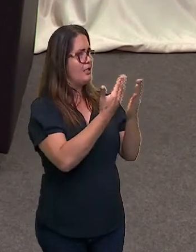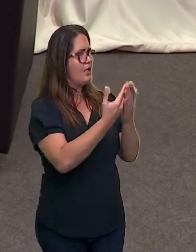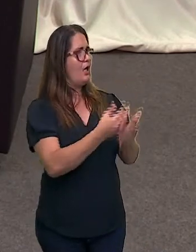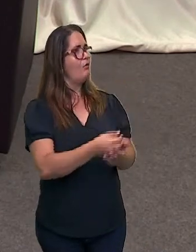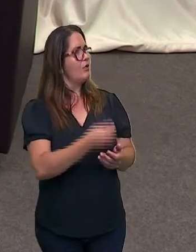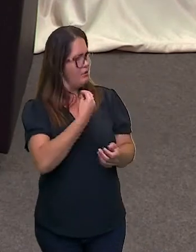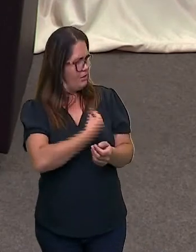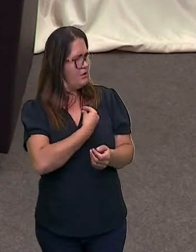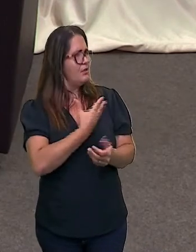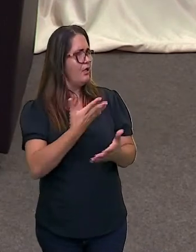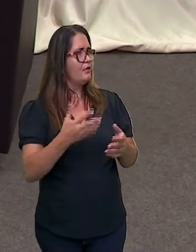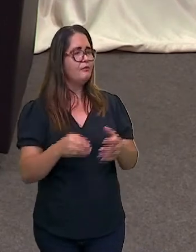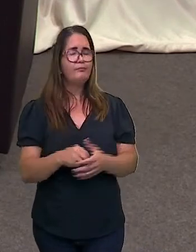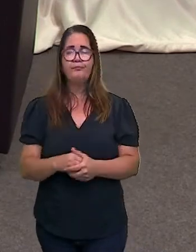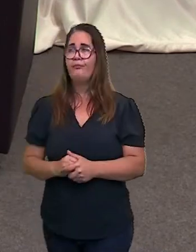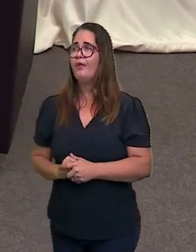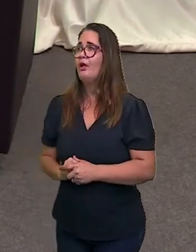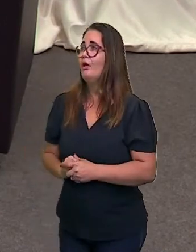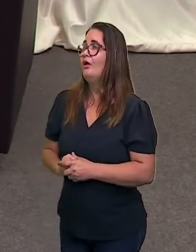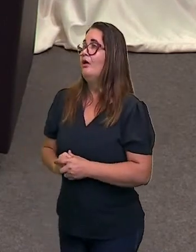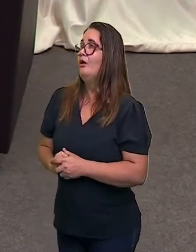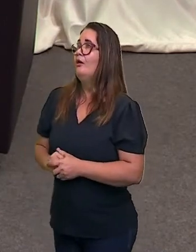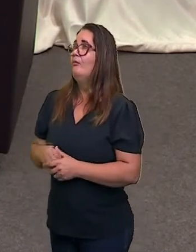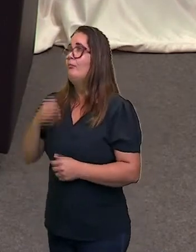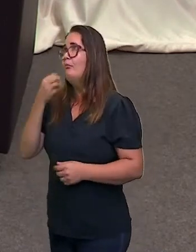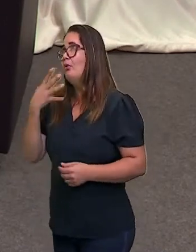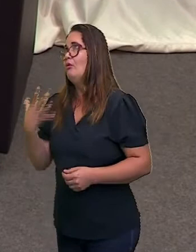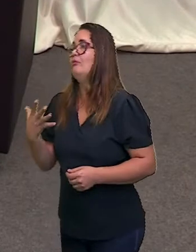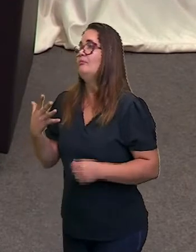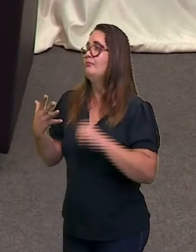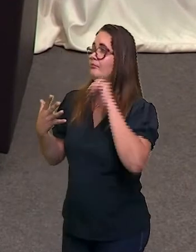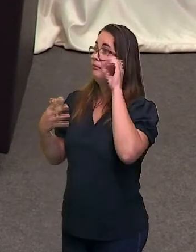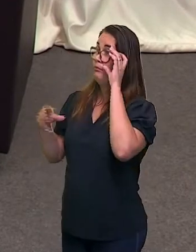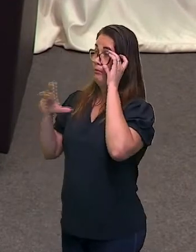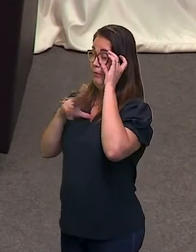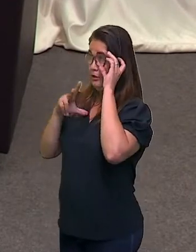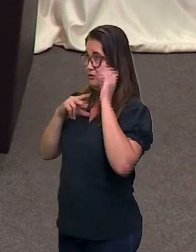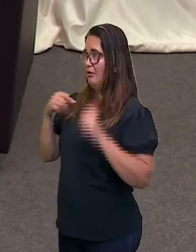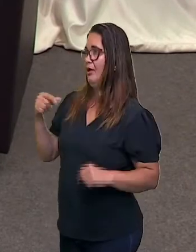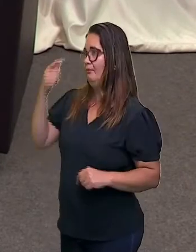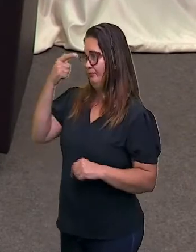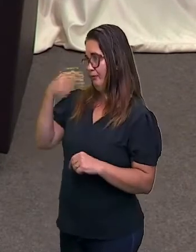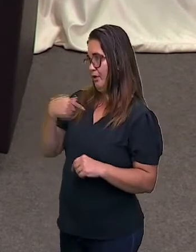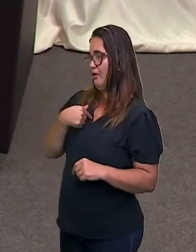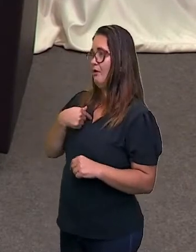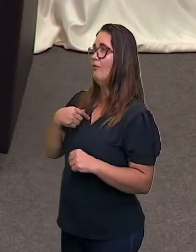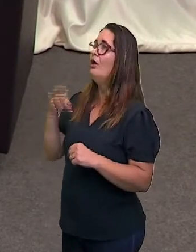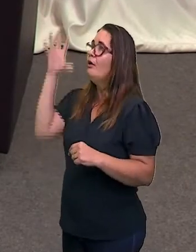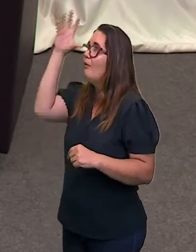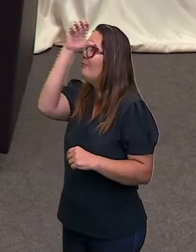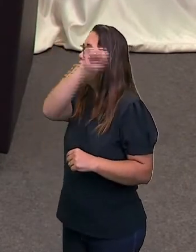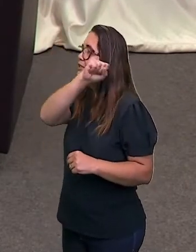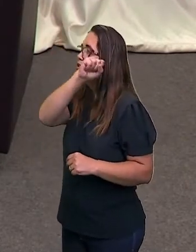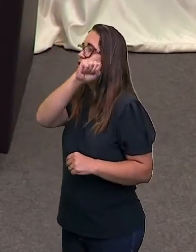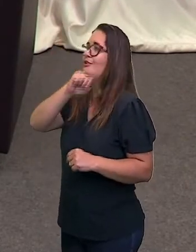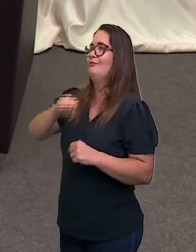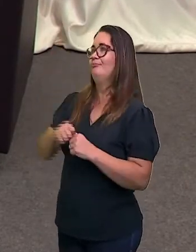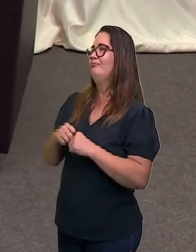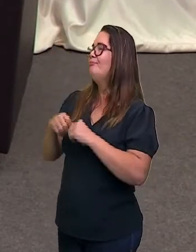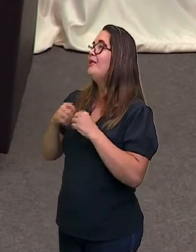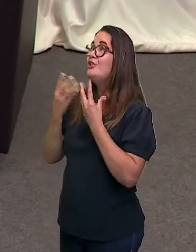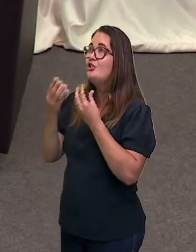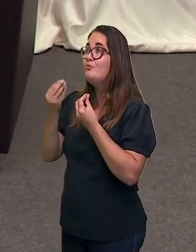Olha, eu particularmente aprendi muito, tá? Aprendi muito porque eu